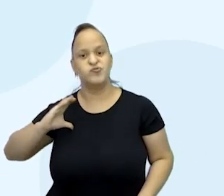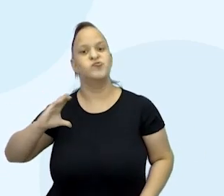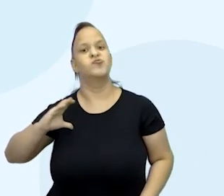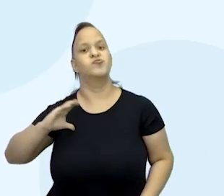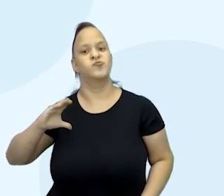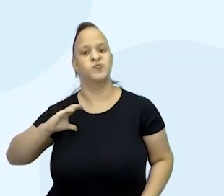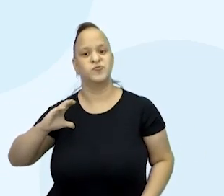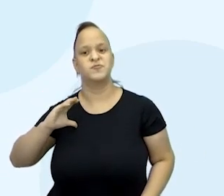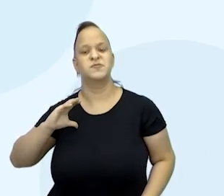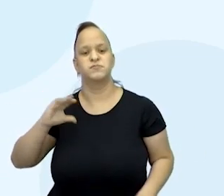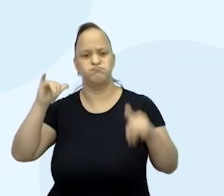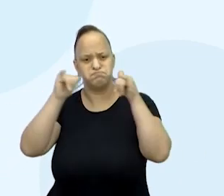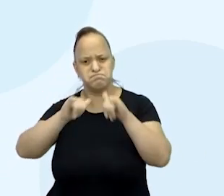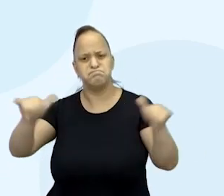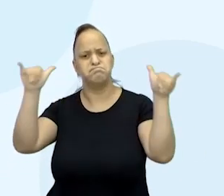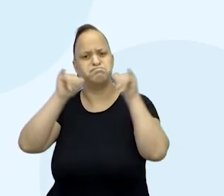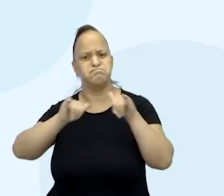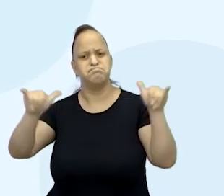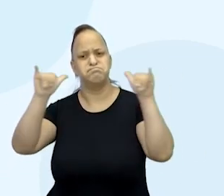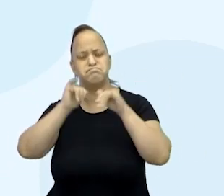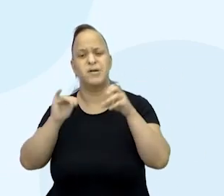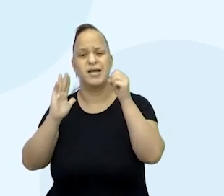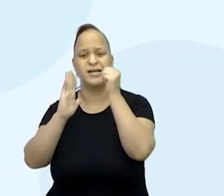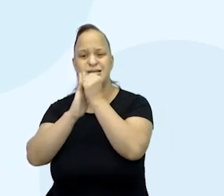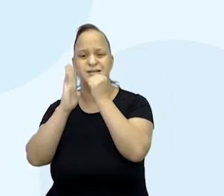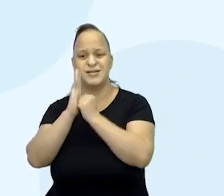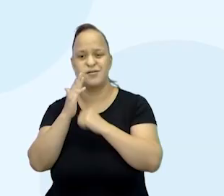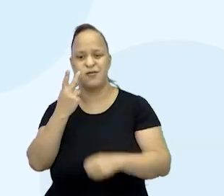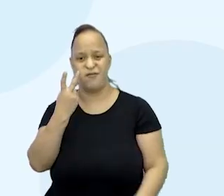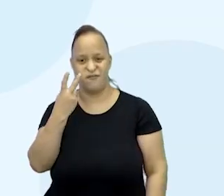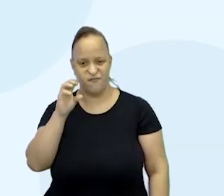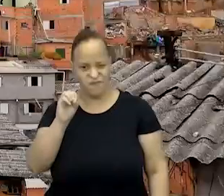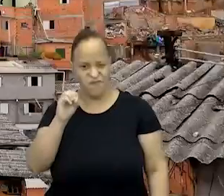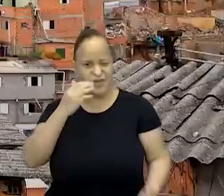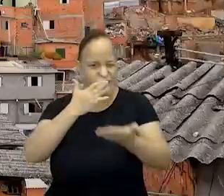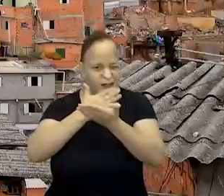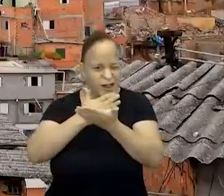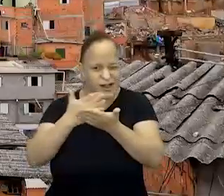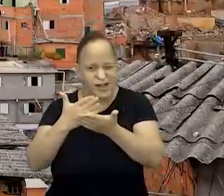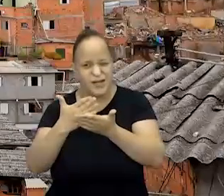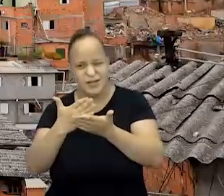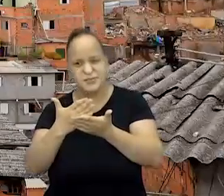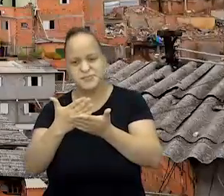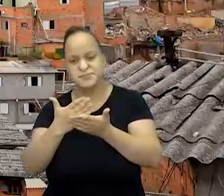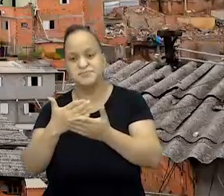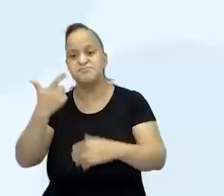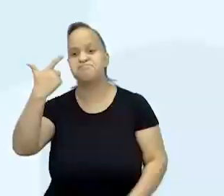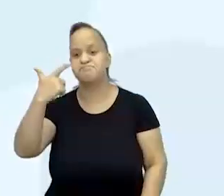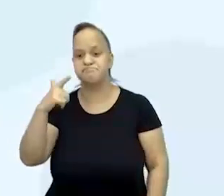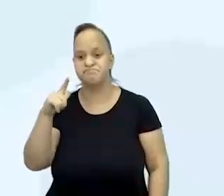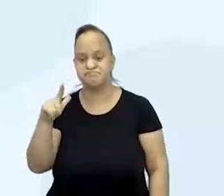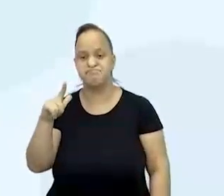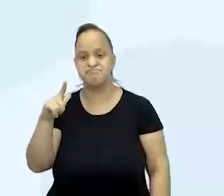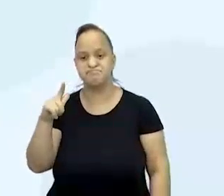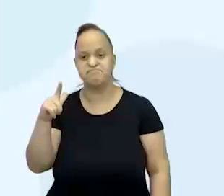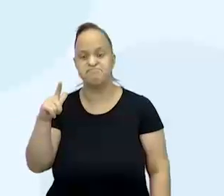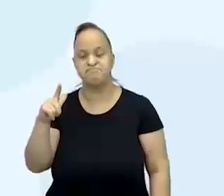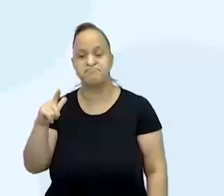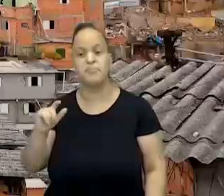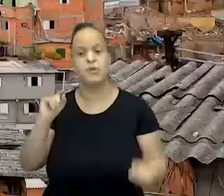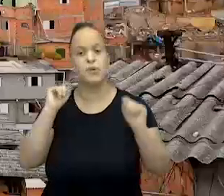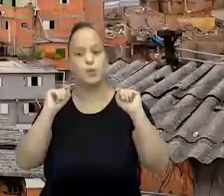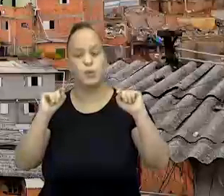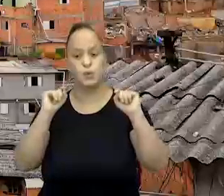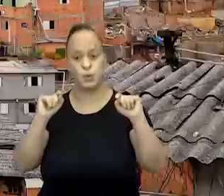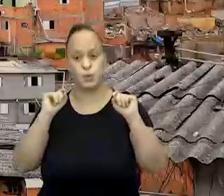sendo vinculadas aí no comecinho do século XX, tá? E vamos avançar, pois a gente agora vai